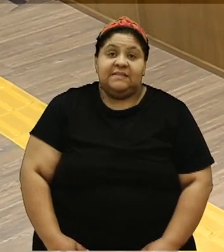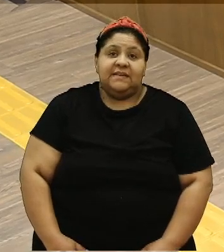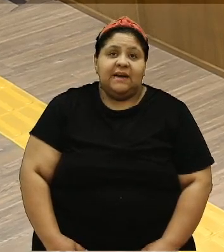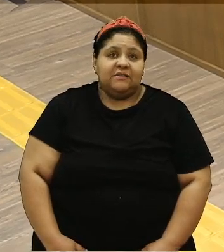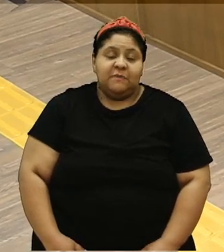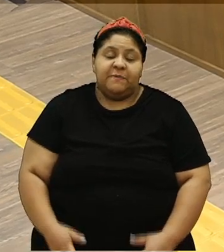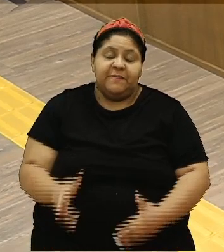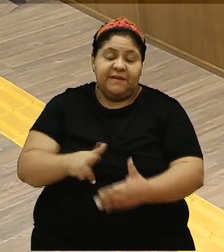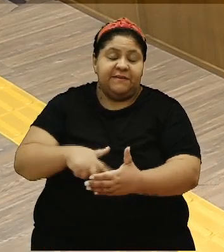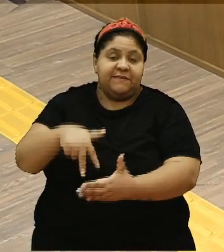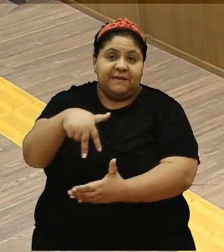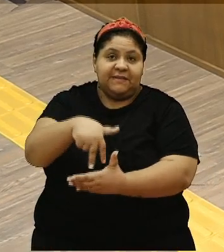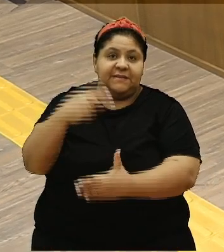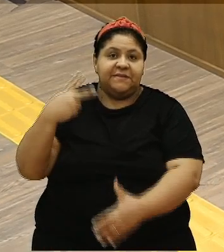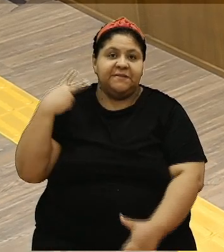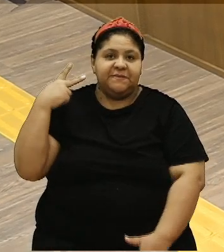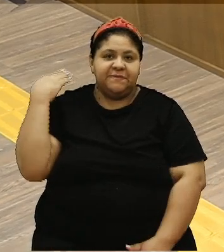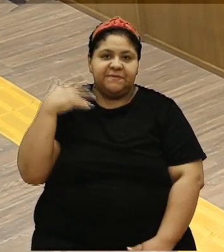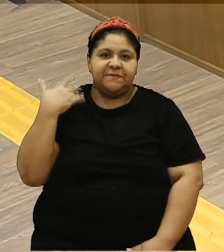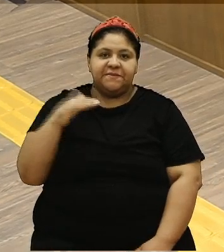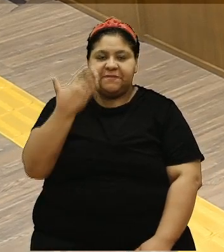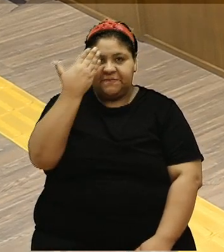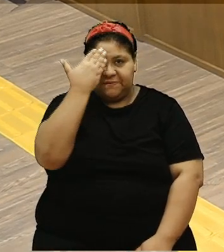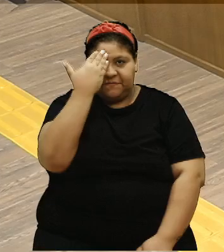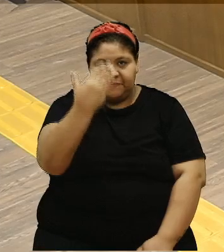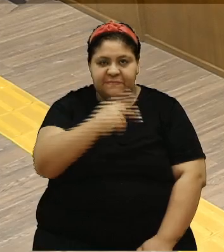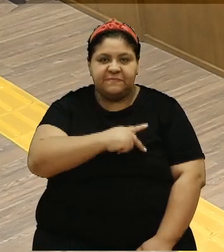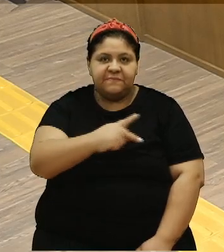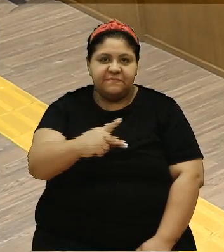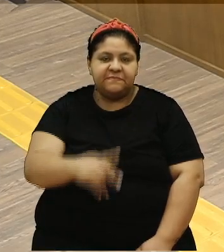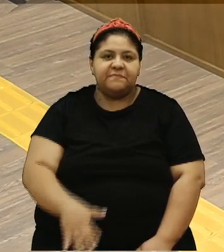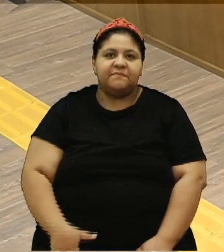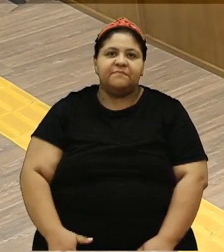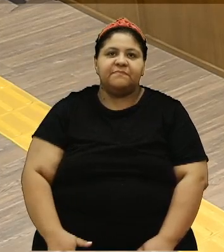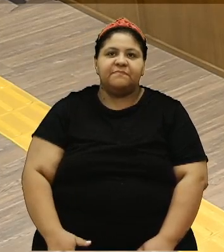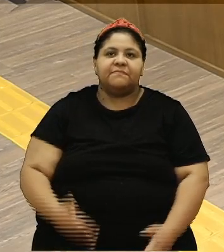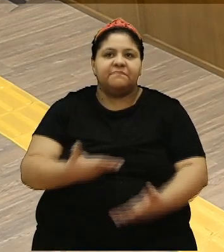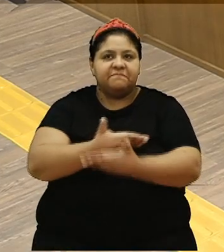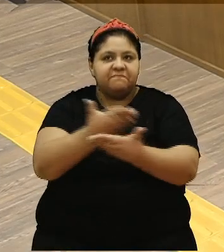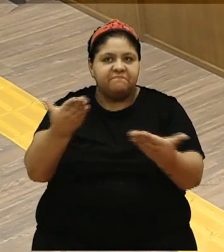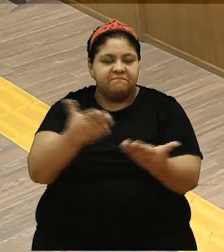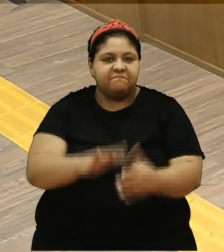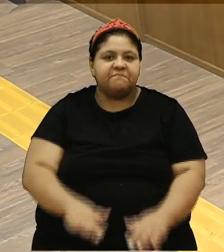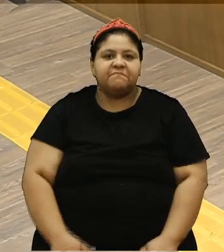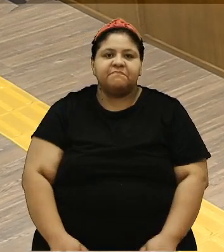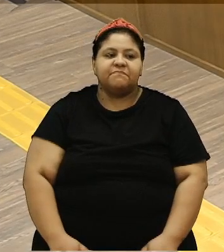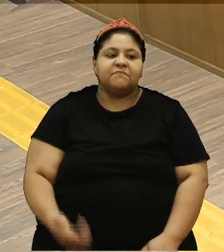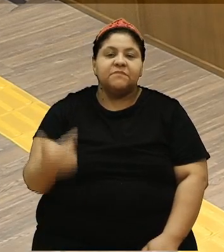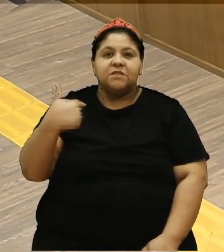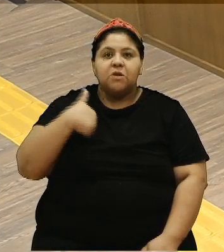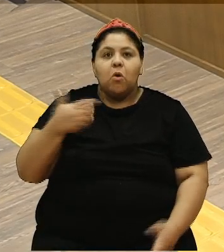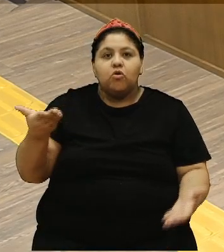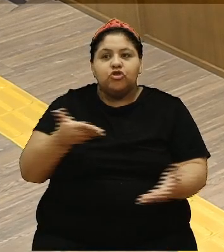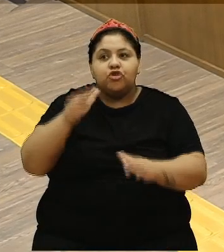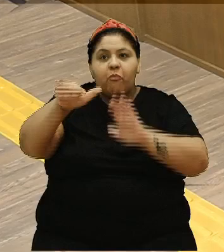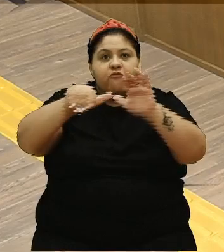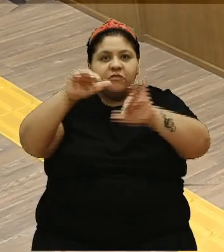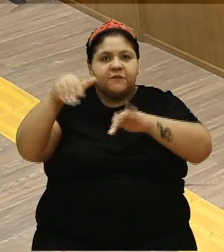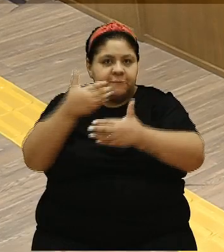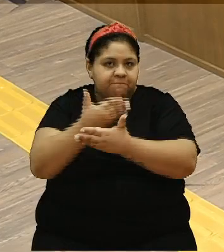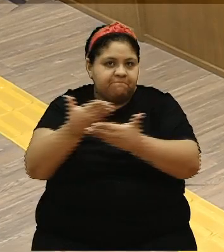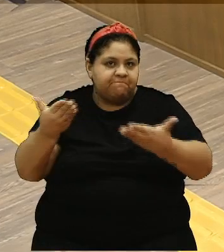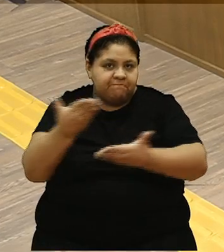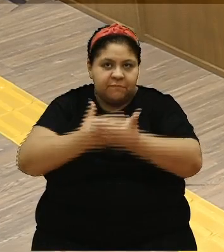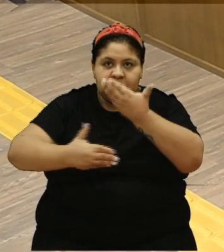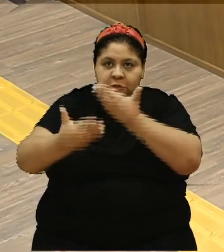À tribuna, a vereadora Andressa Marques. Obrigada, senhor presidente, nobres colegas. Eu faço um convite a